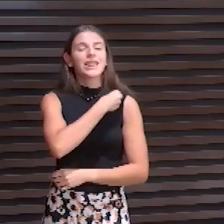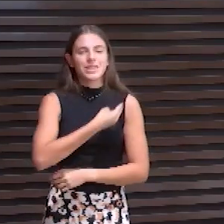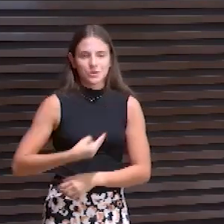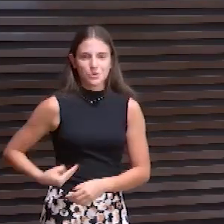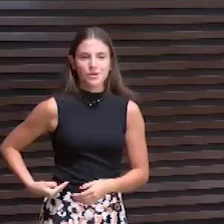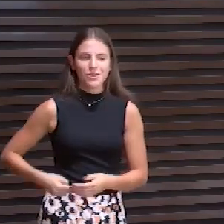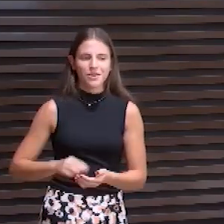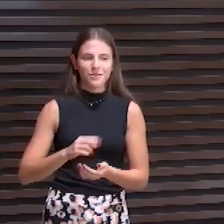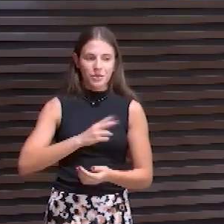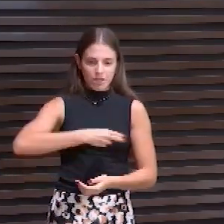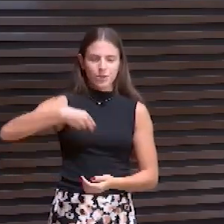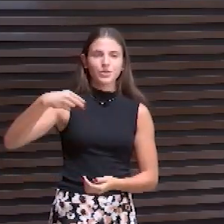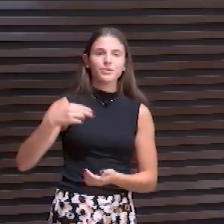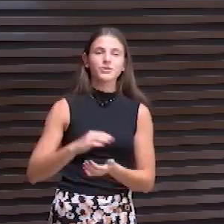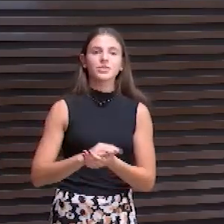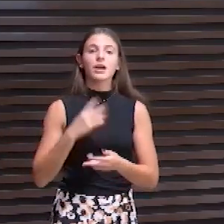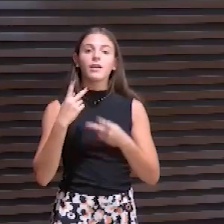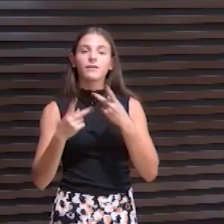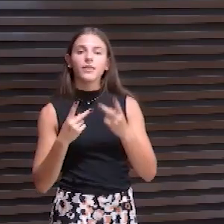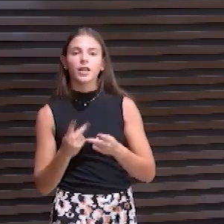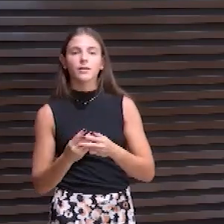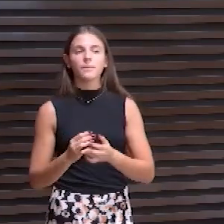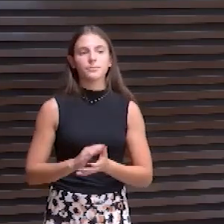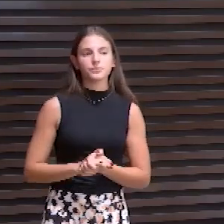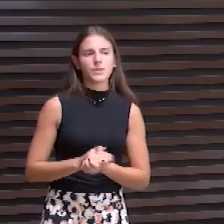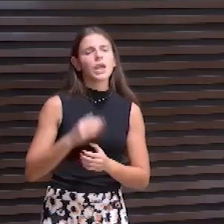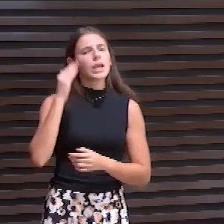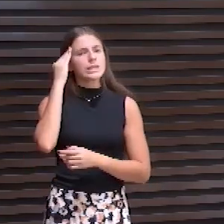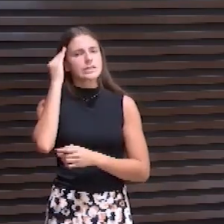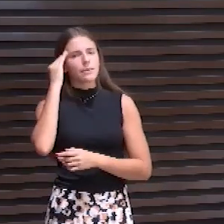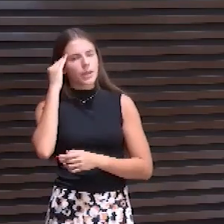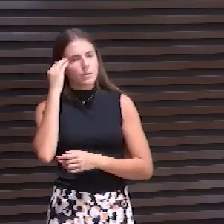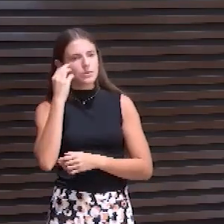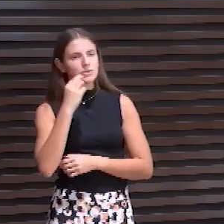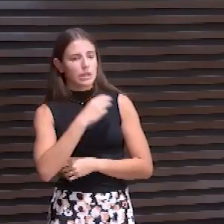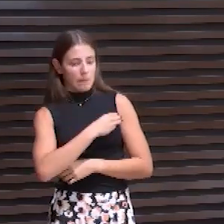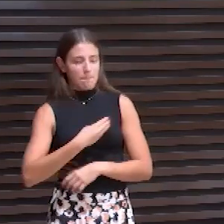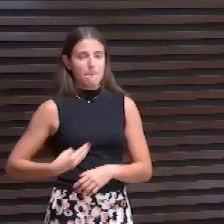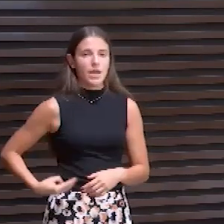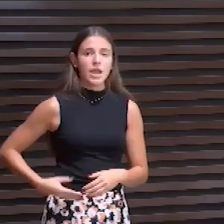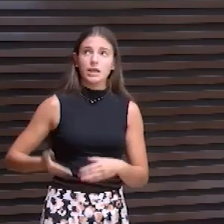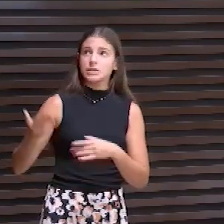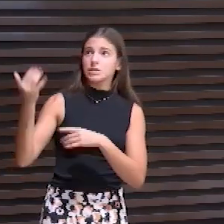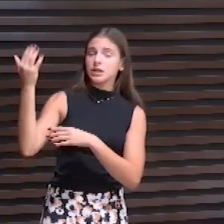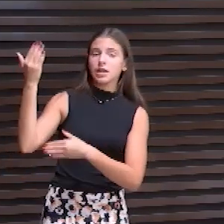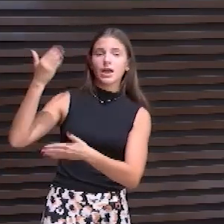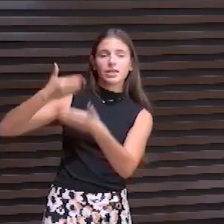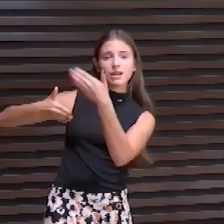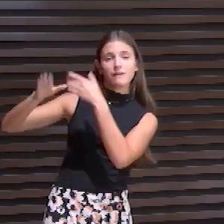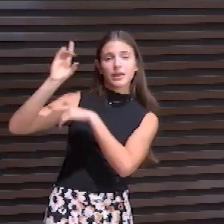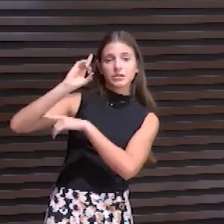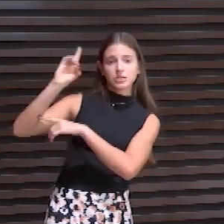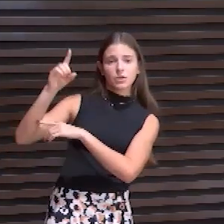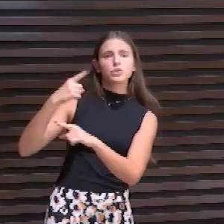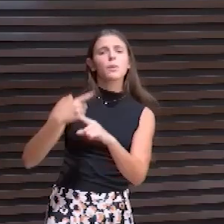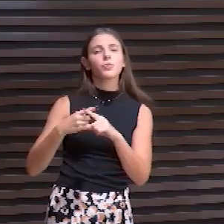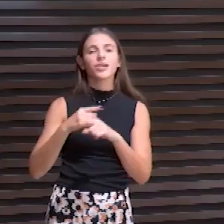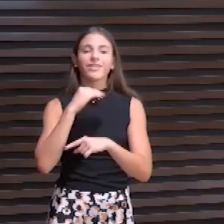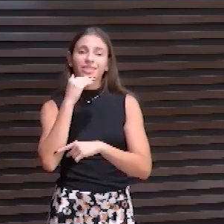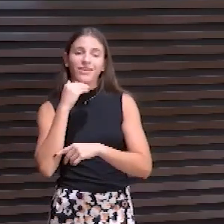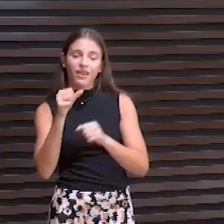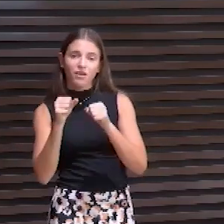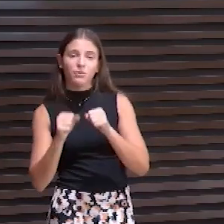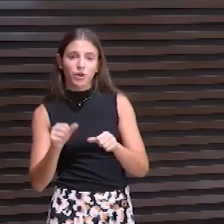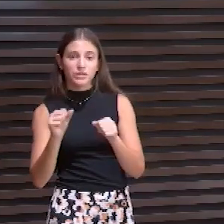rabi, sabemos que és mestre vindo da parte de Deus, porque ninguém pode fazer esses sinais que tu